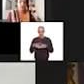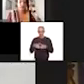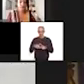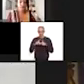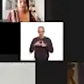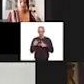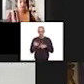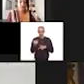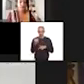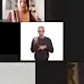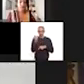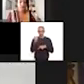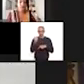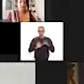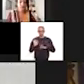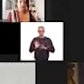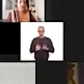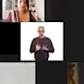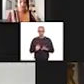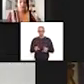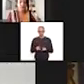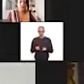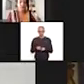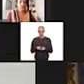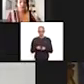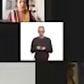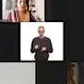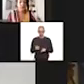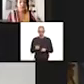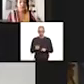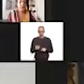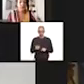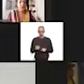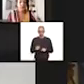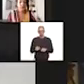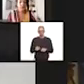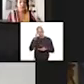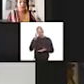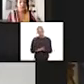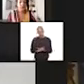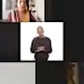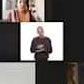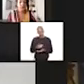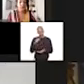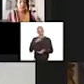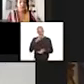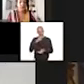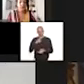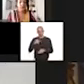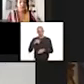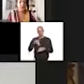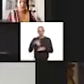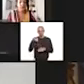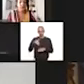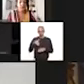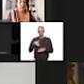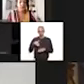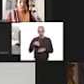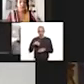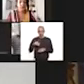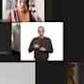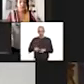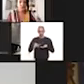dada a importância desse projeto, e com certeza acredito que logo em breve, ele estará voltando ao plenário para votação.